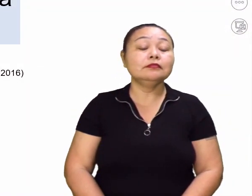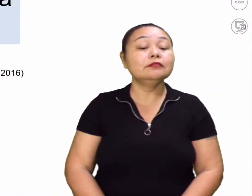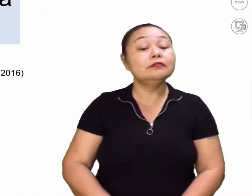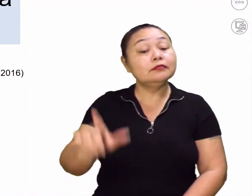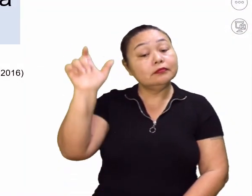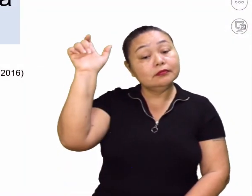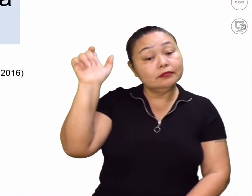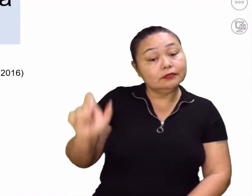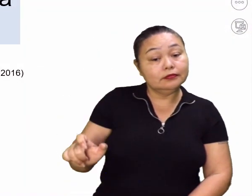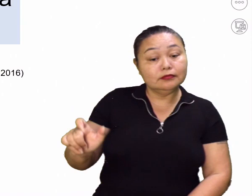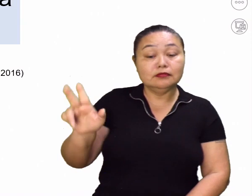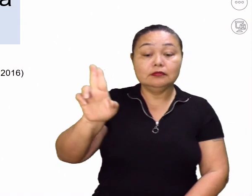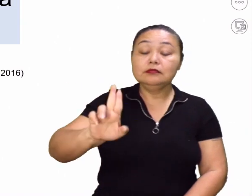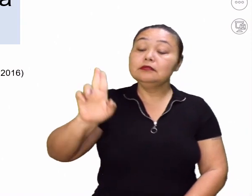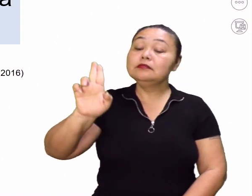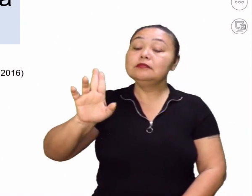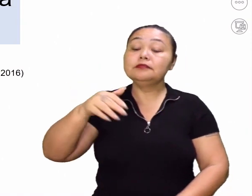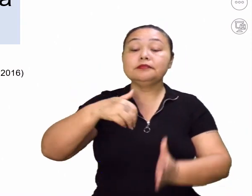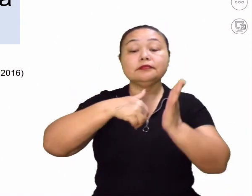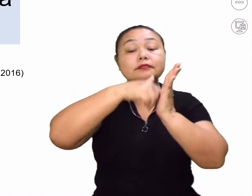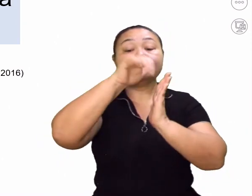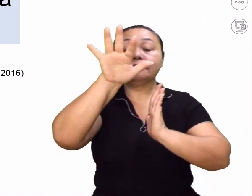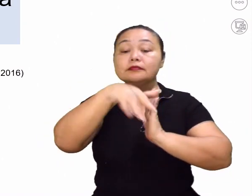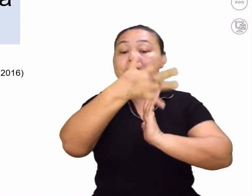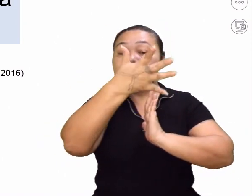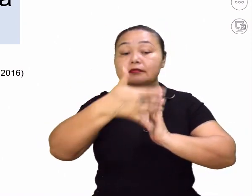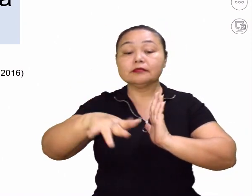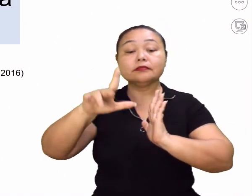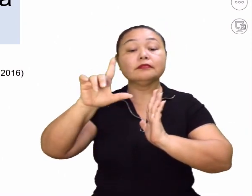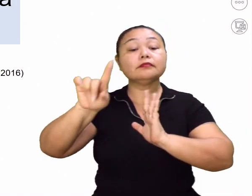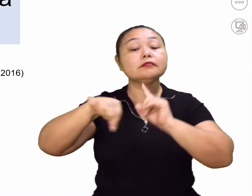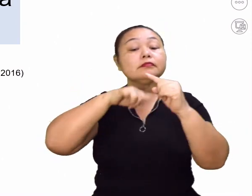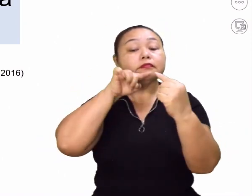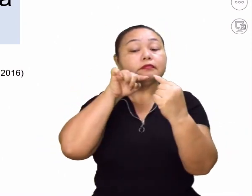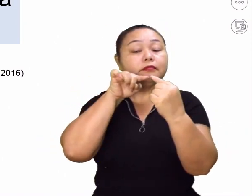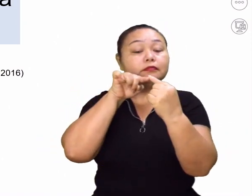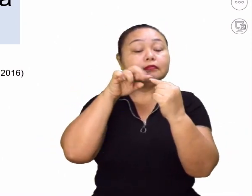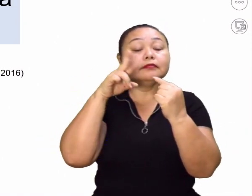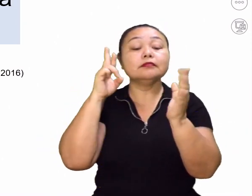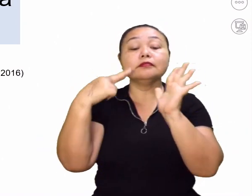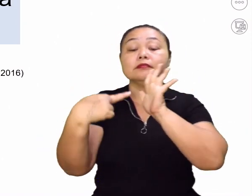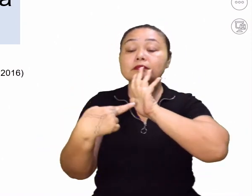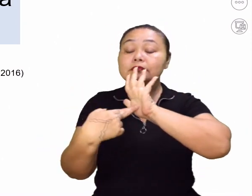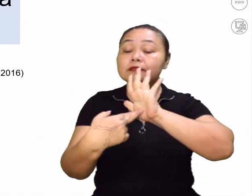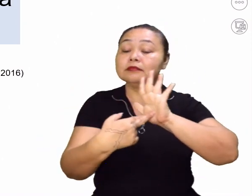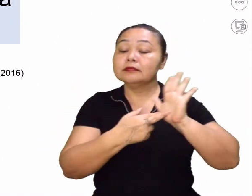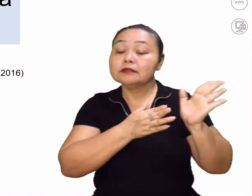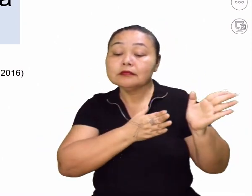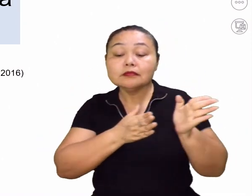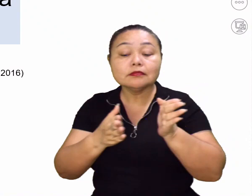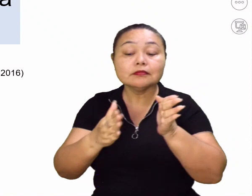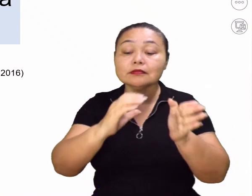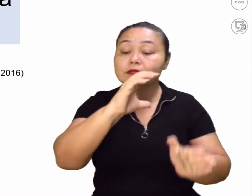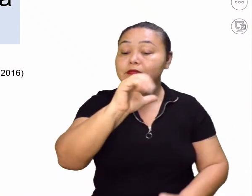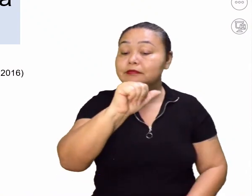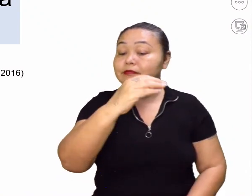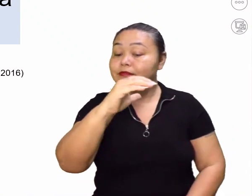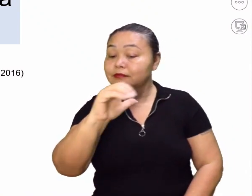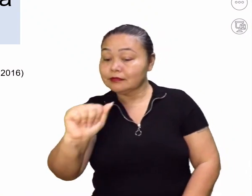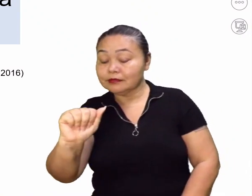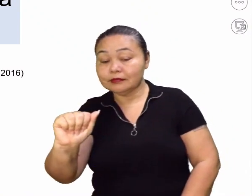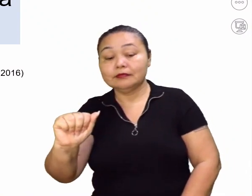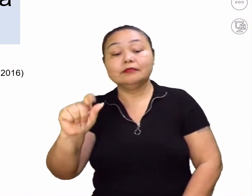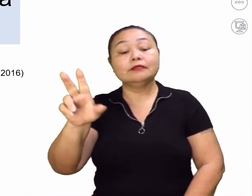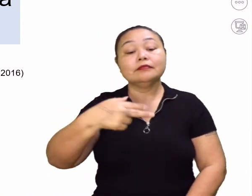E o homem usava de pinturas rupestres feitas com a intenção para representar o caminho da caça.